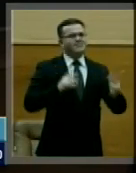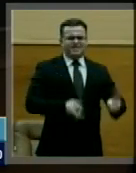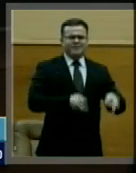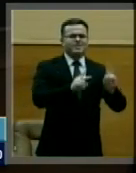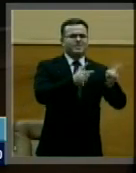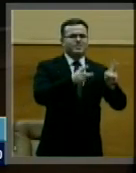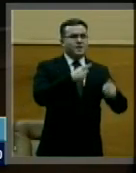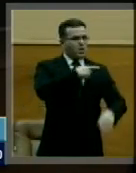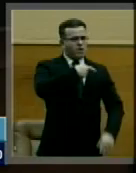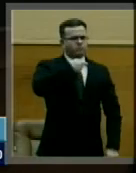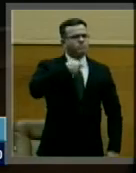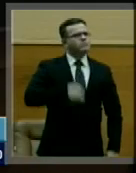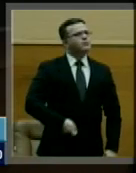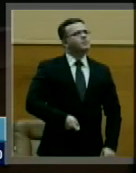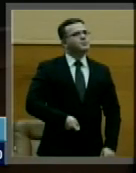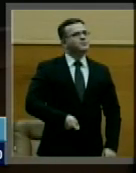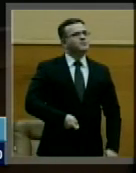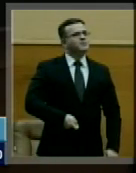nessa determinação.